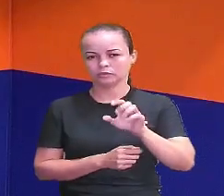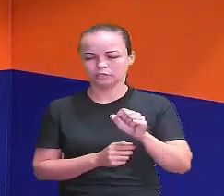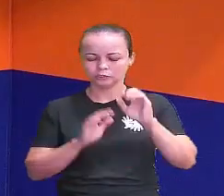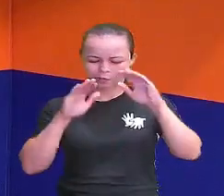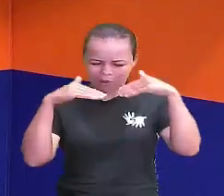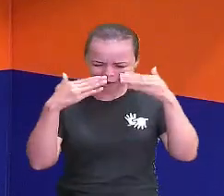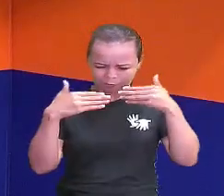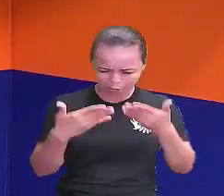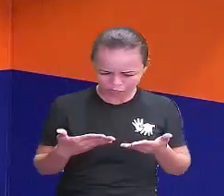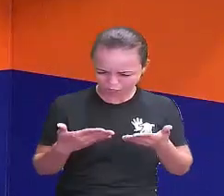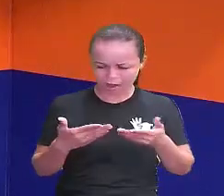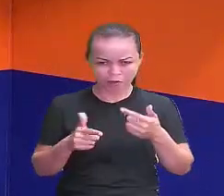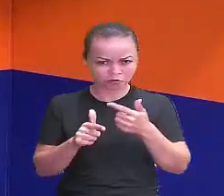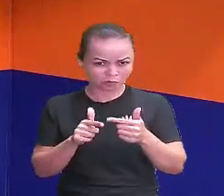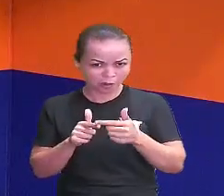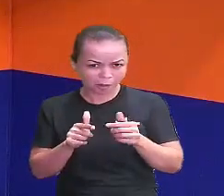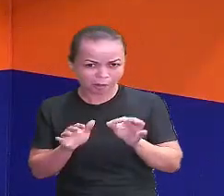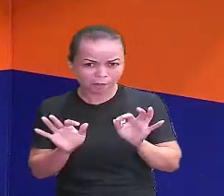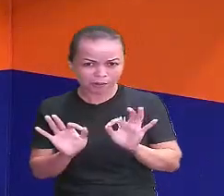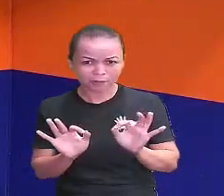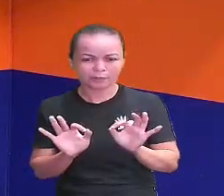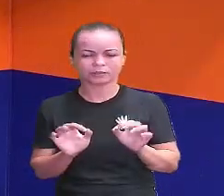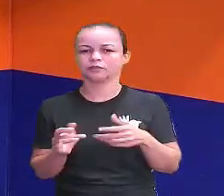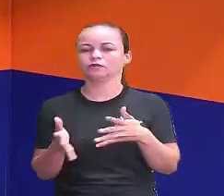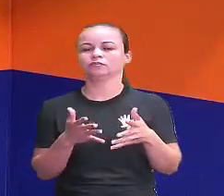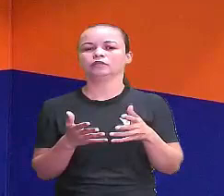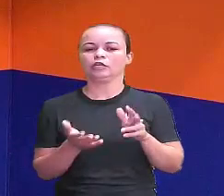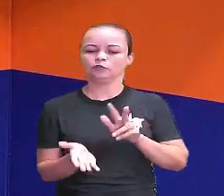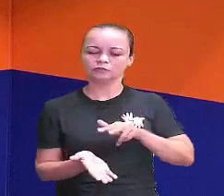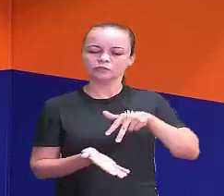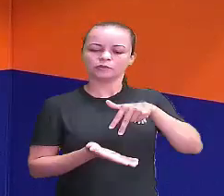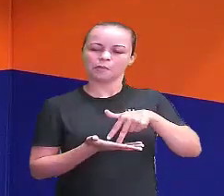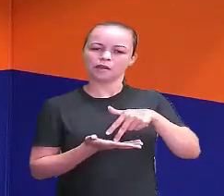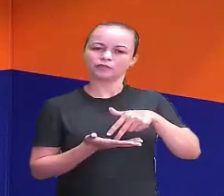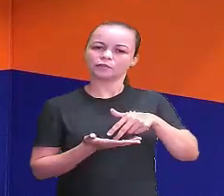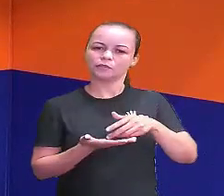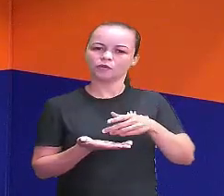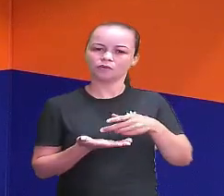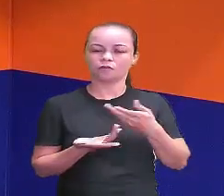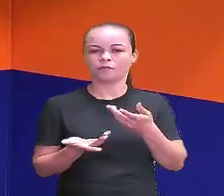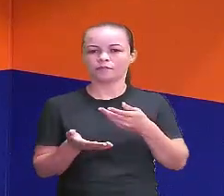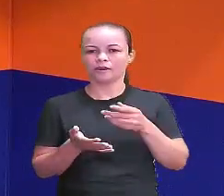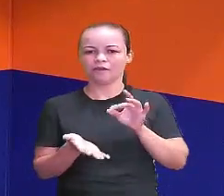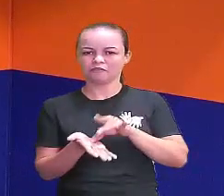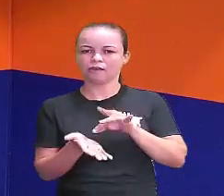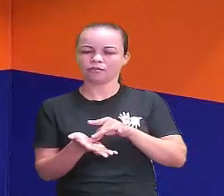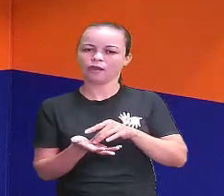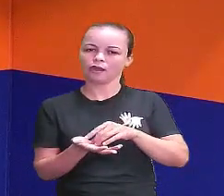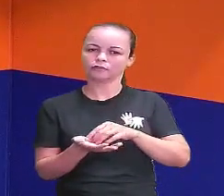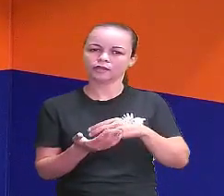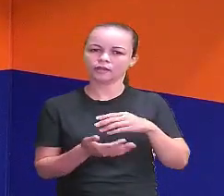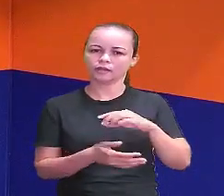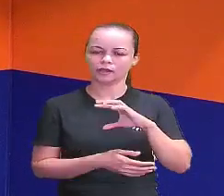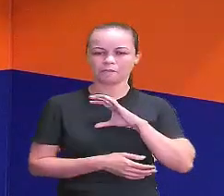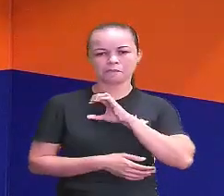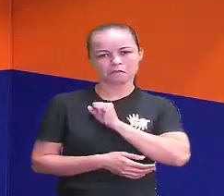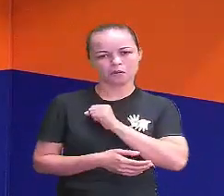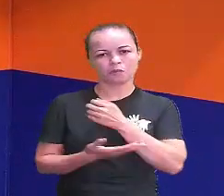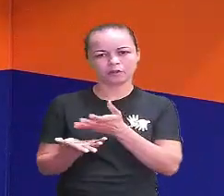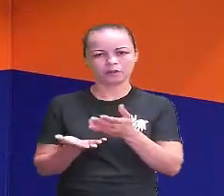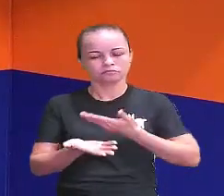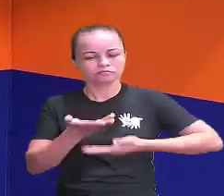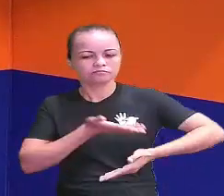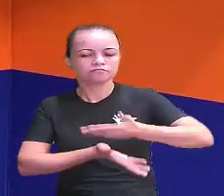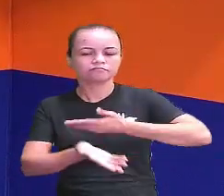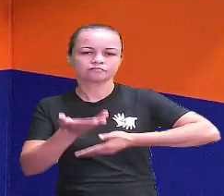aos problemas e às dificuldades da vida. Humilde tem a ver, eu ter mais amor pela verdade do que em relação a nós mesmos. Então, a partir